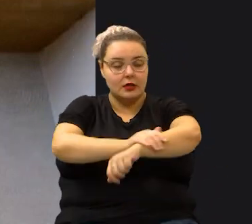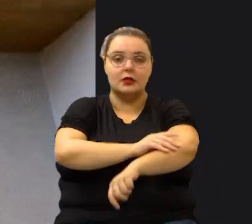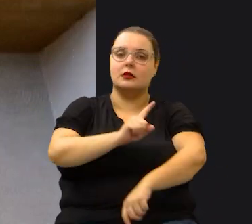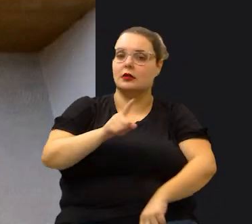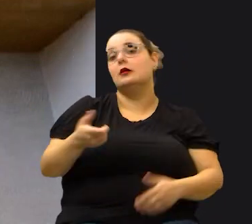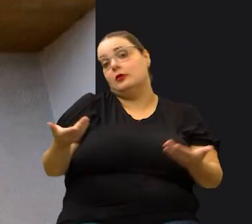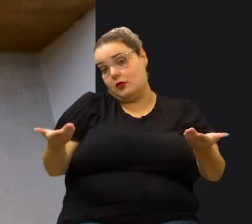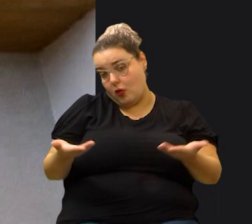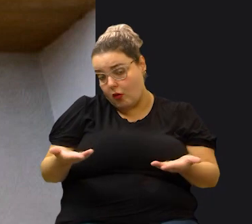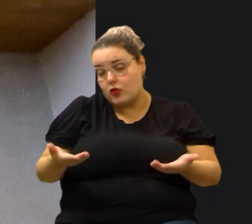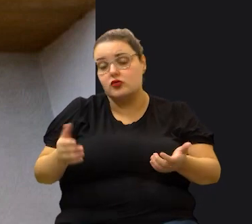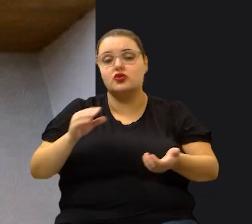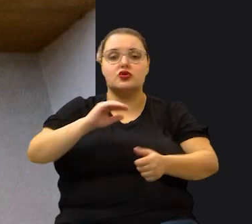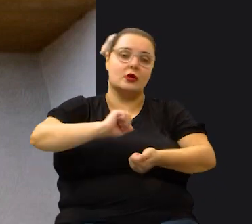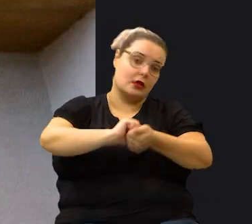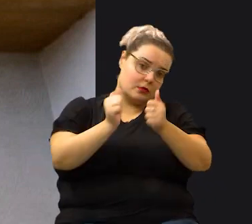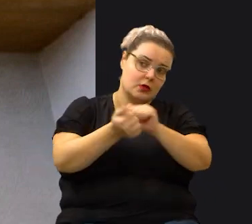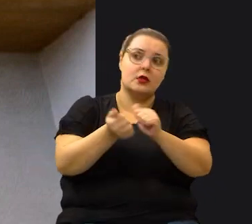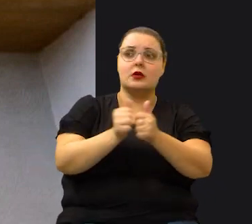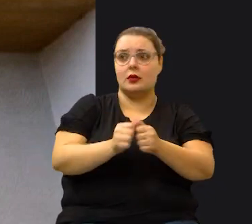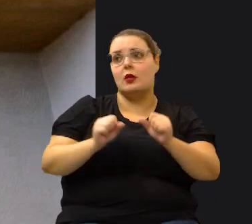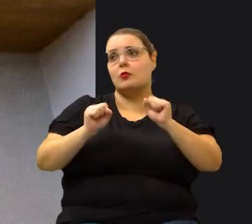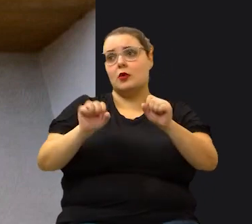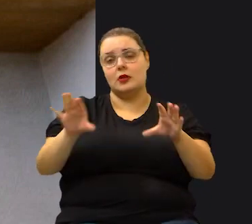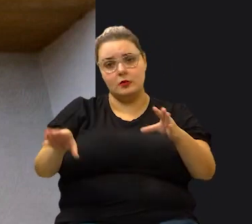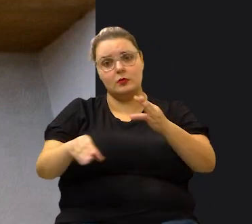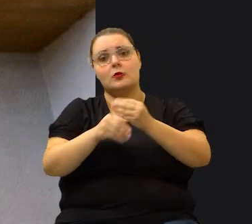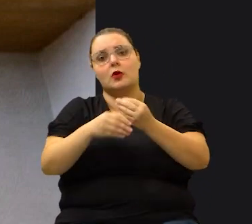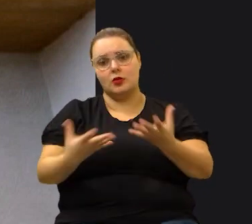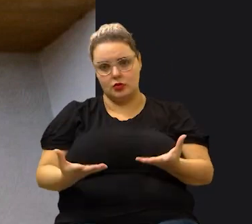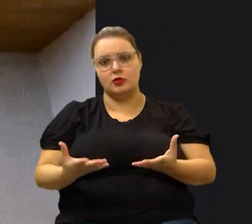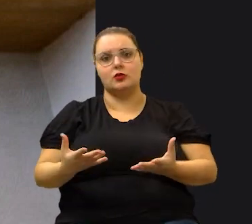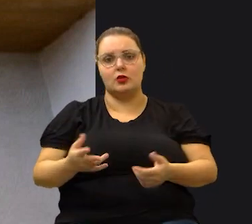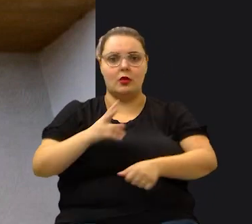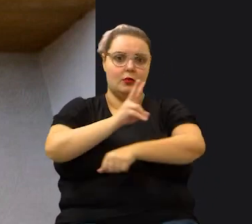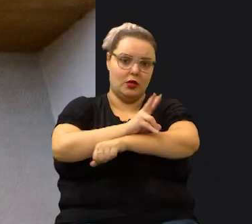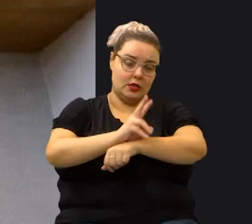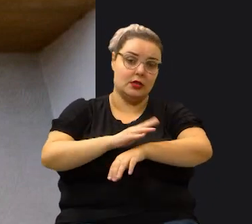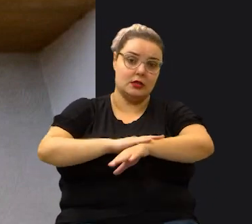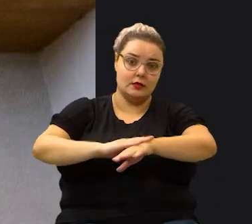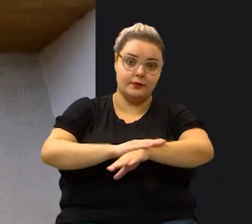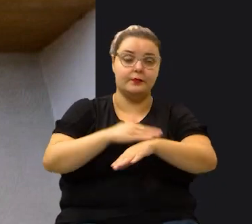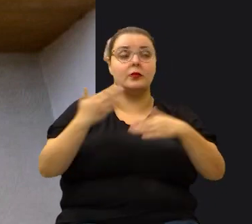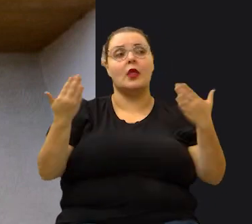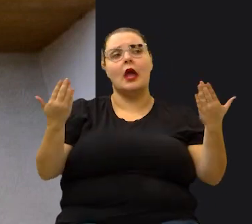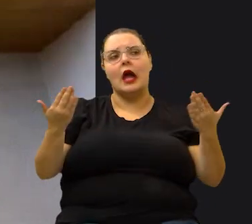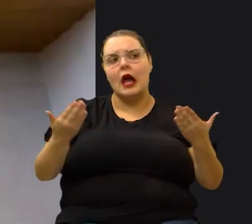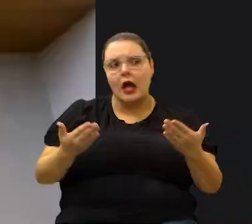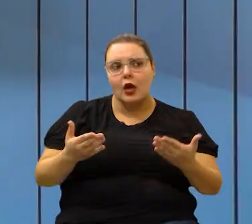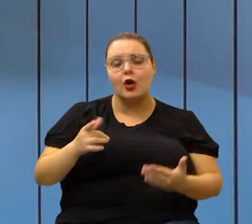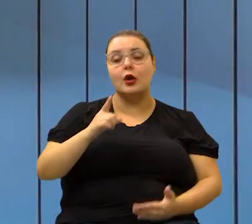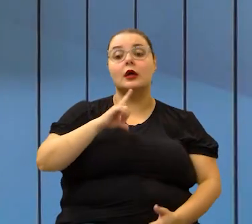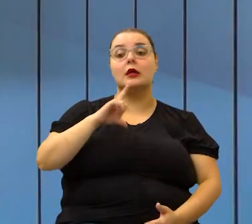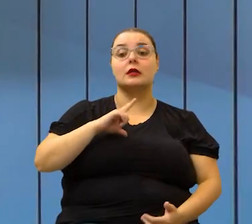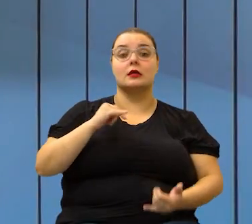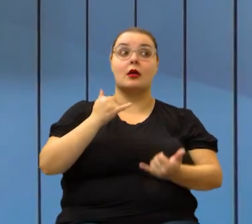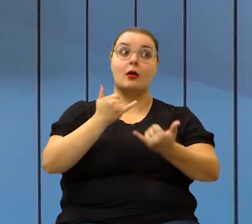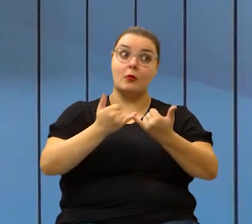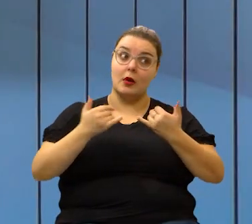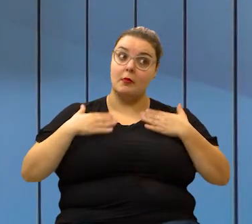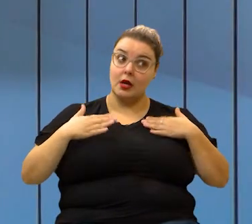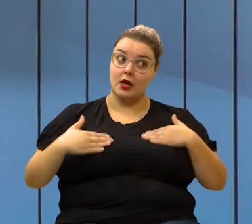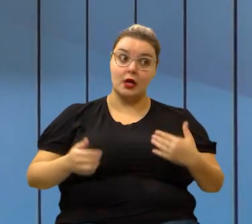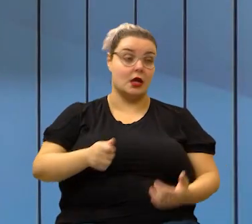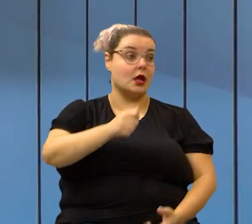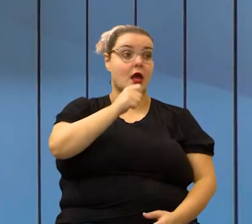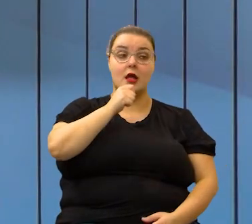hoje medidas muito interessantes e muito importantes que a gente pode associar com uma proteção adequada da pele. Agora, tem uma parte aqui do corpo que a gente